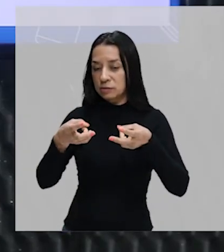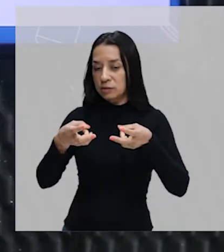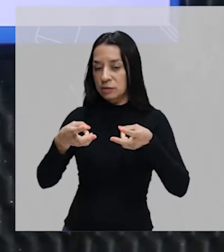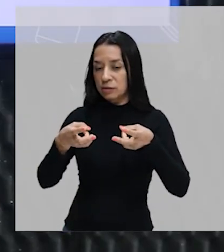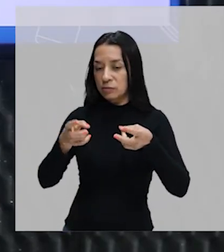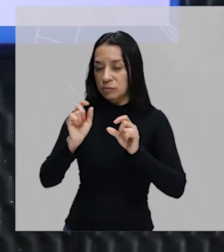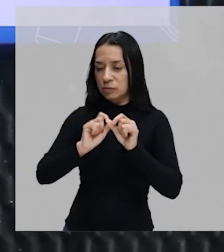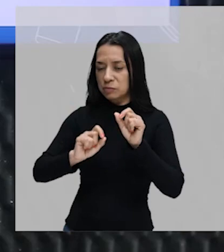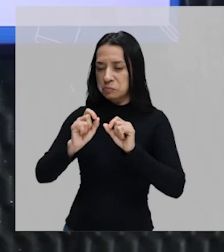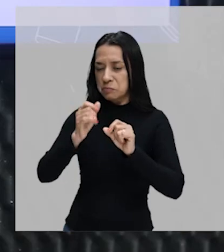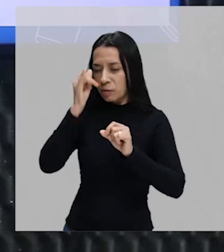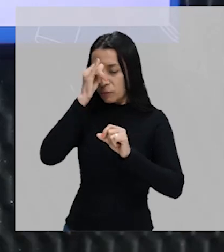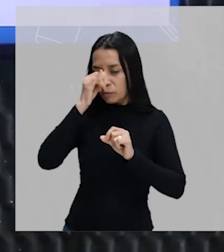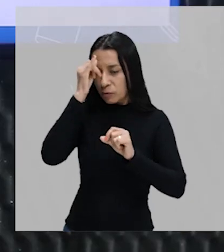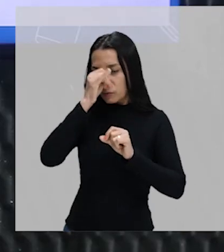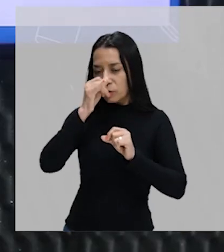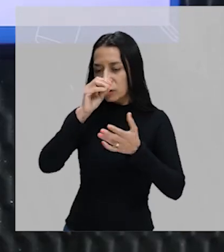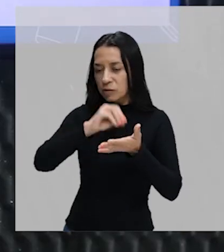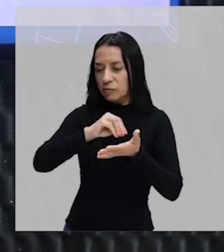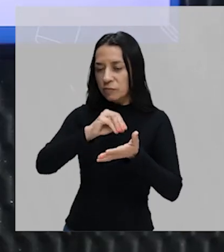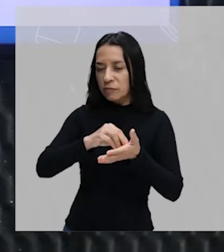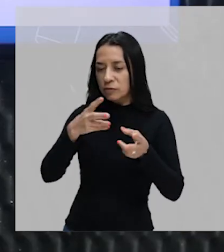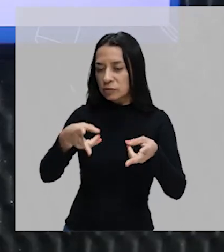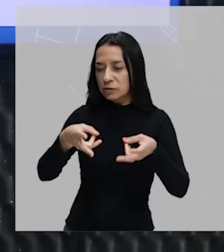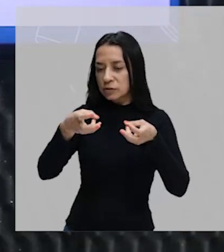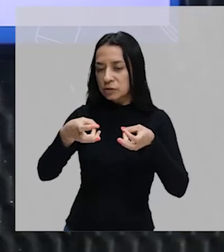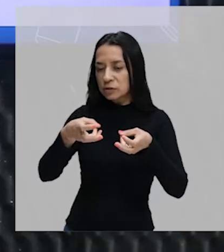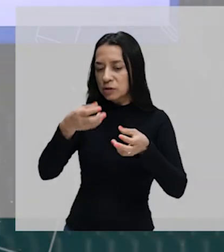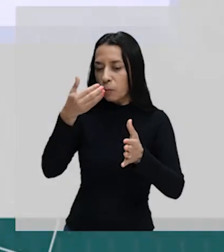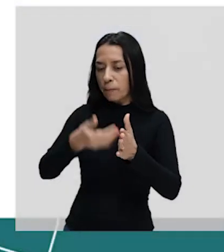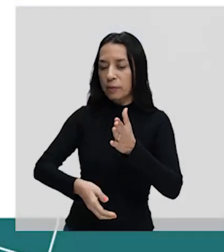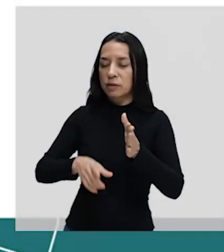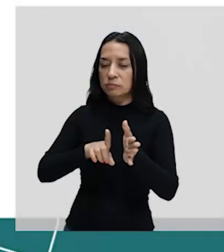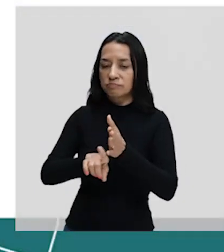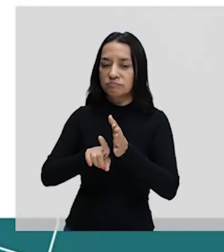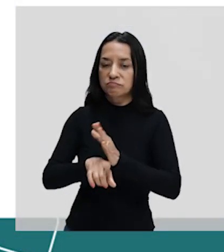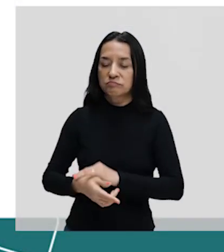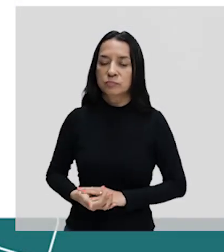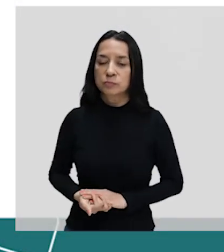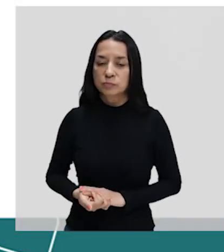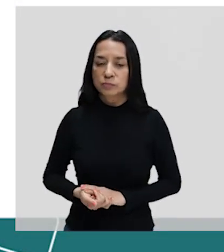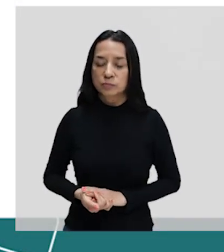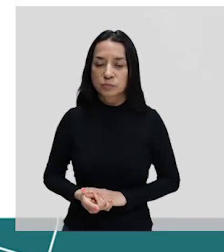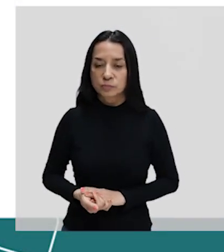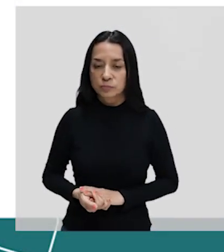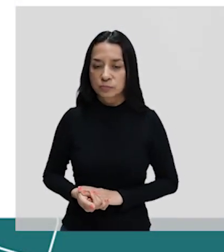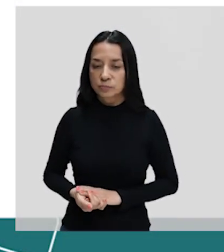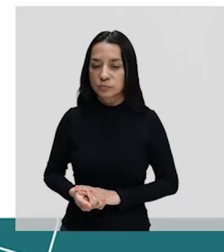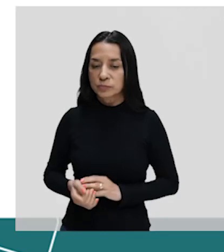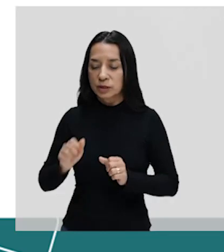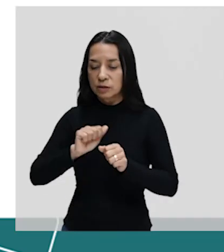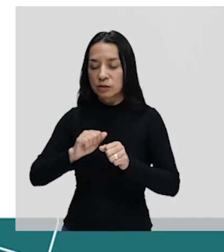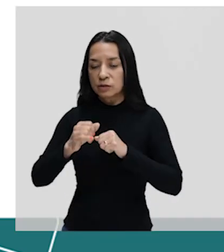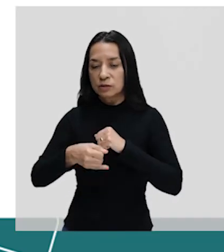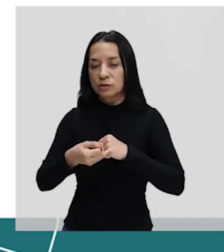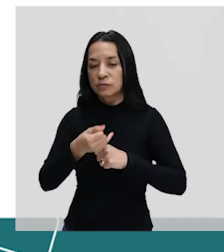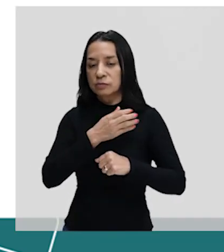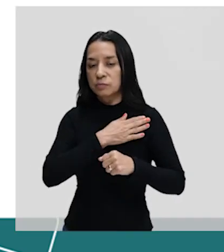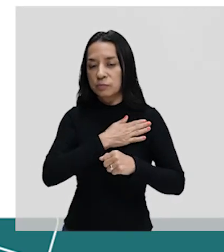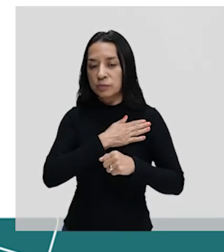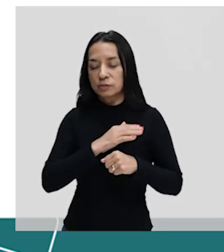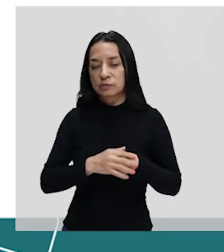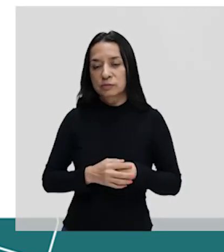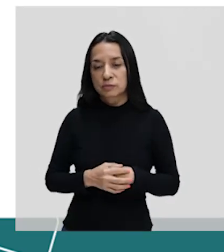que uma besteirinha, falta de atenção faz você errar uma questão. Os gentílicos terminados em I